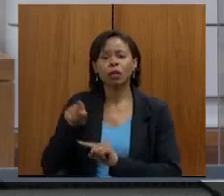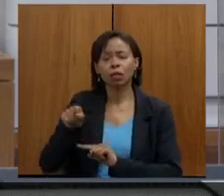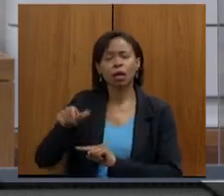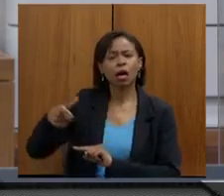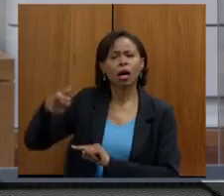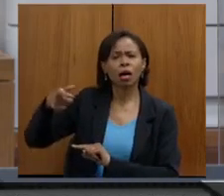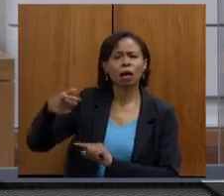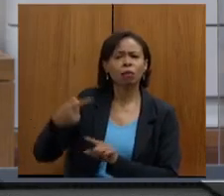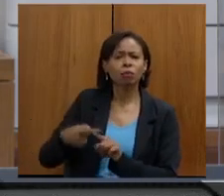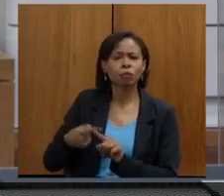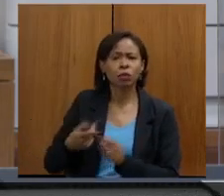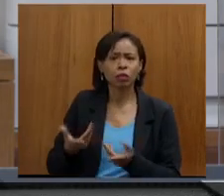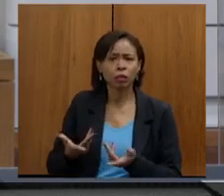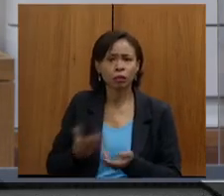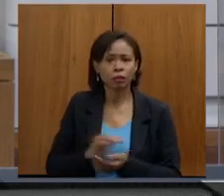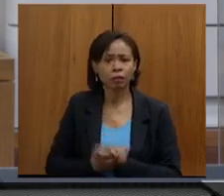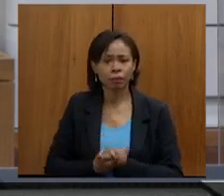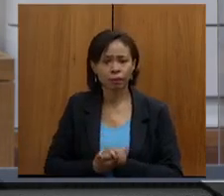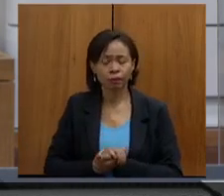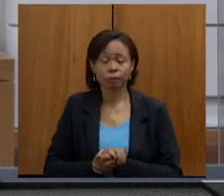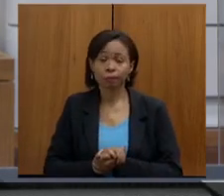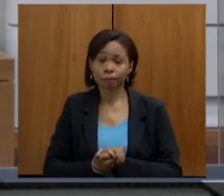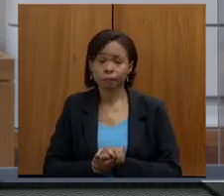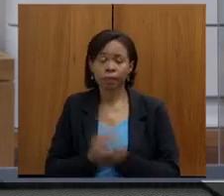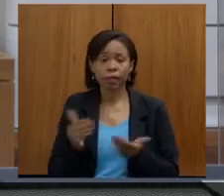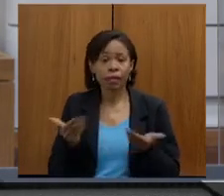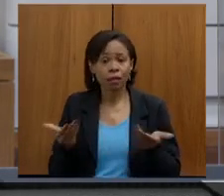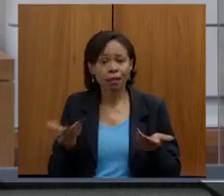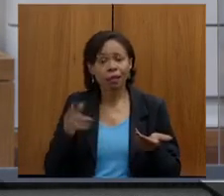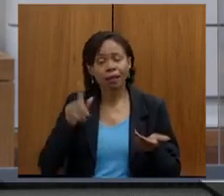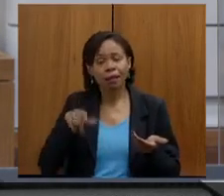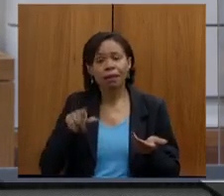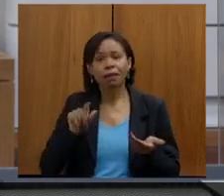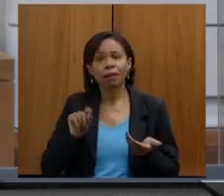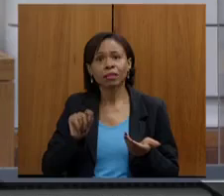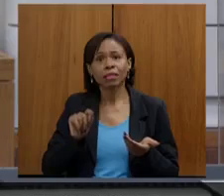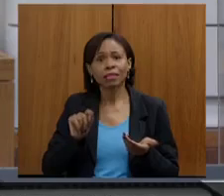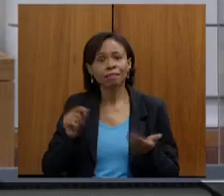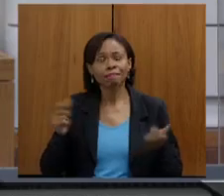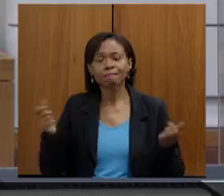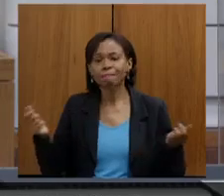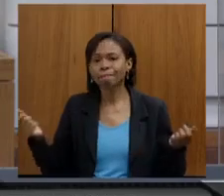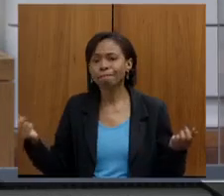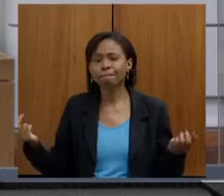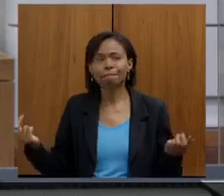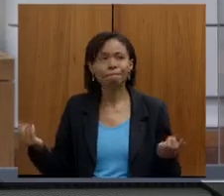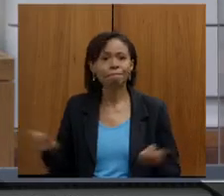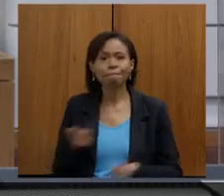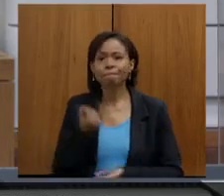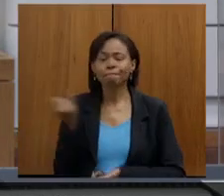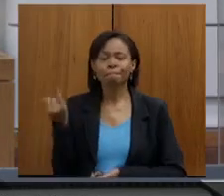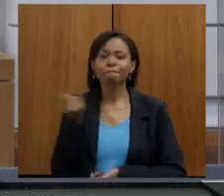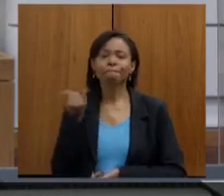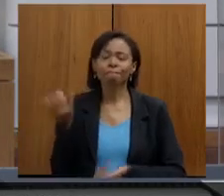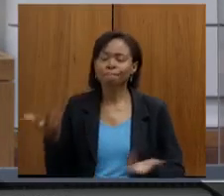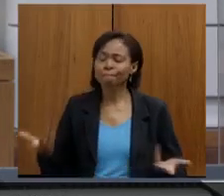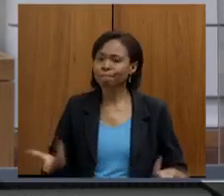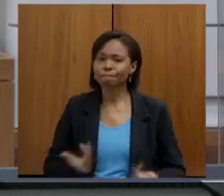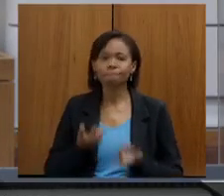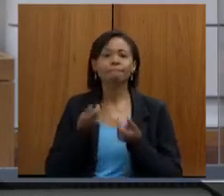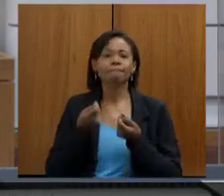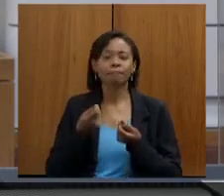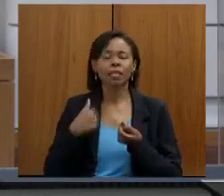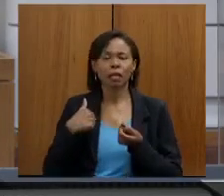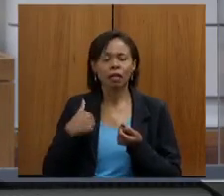arma Oi mãe então é algo assim sensacional a minha